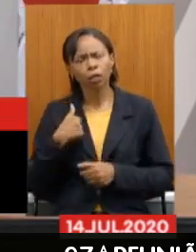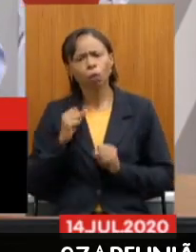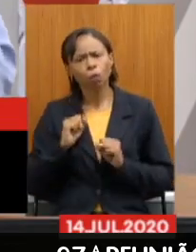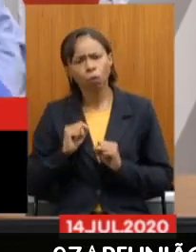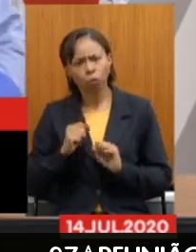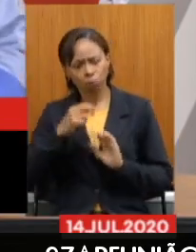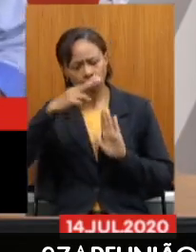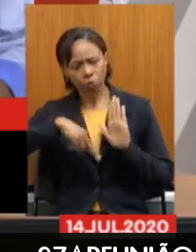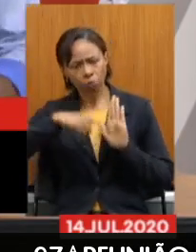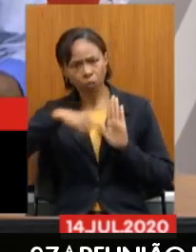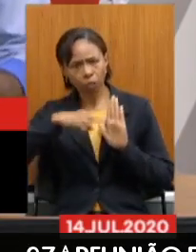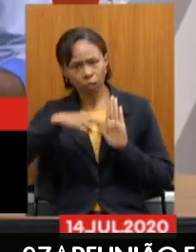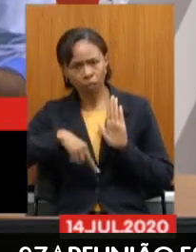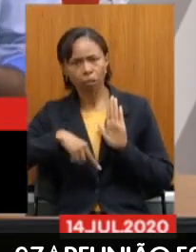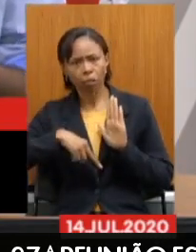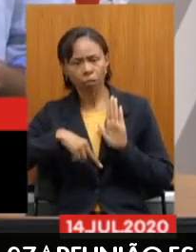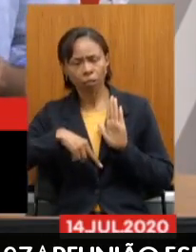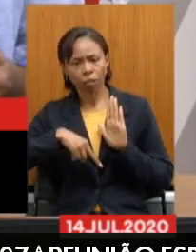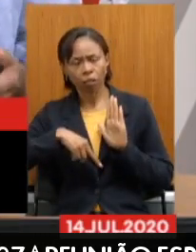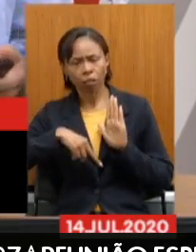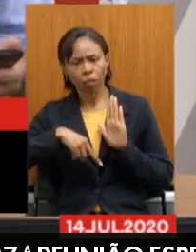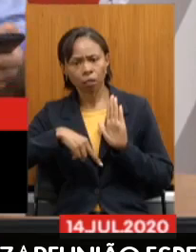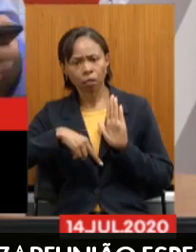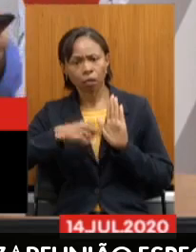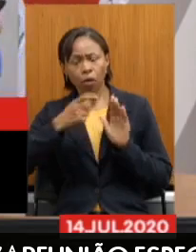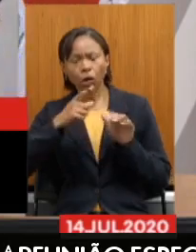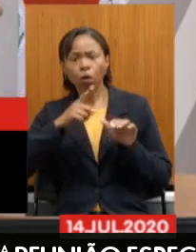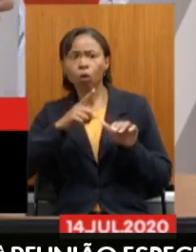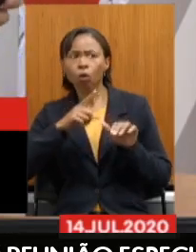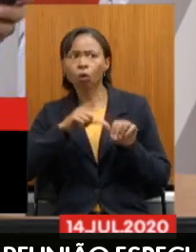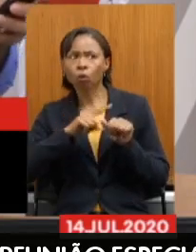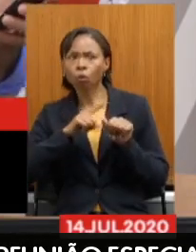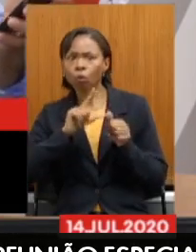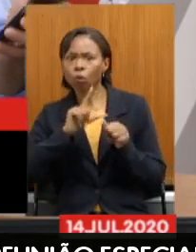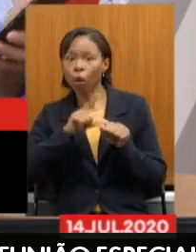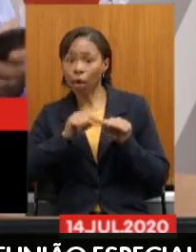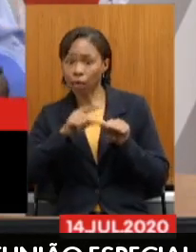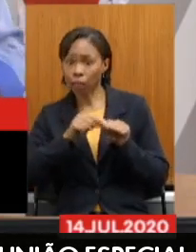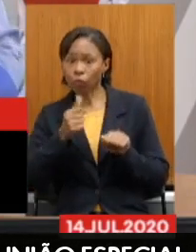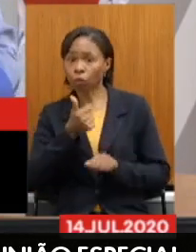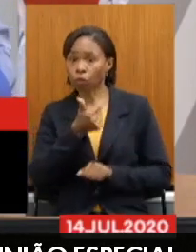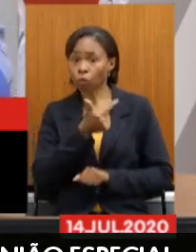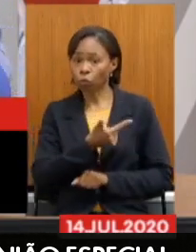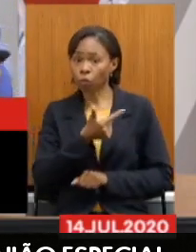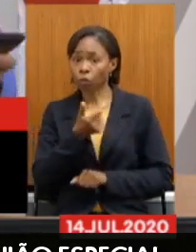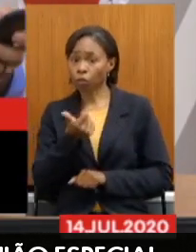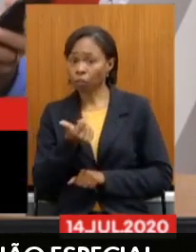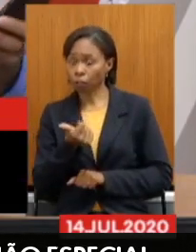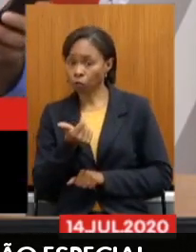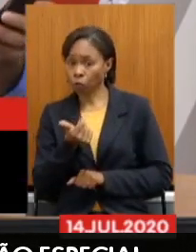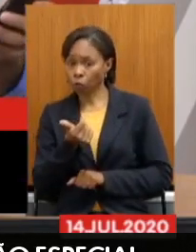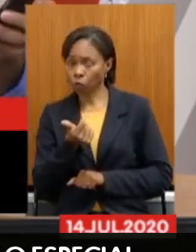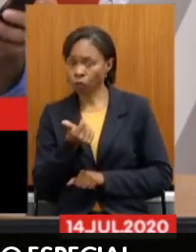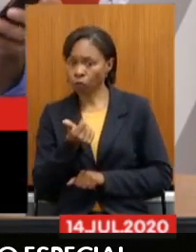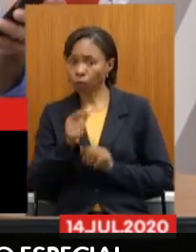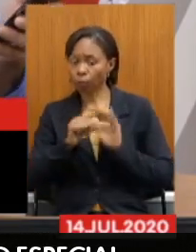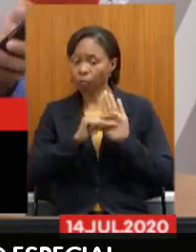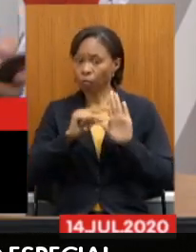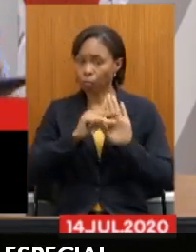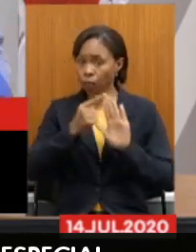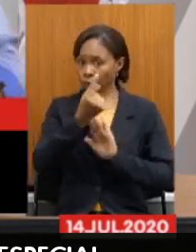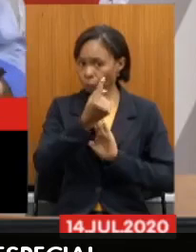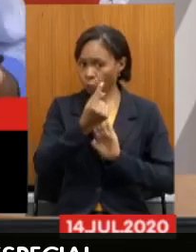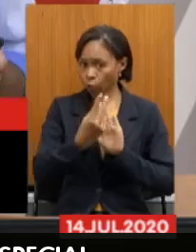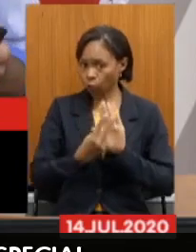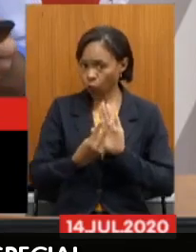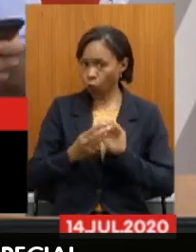só um momento aqui, o artigo 212, parágrafo 1º e 2º do Código de